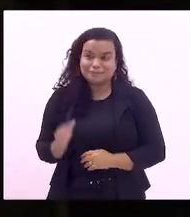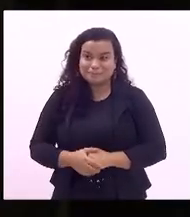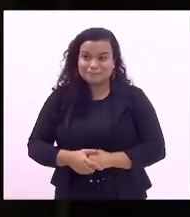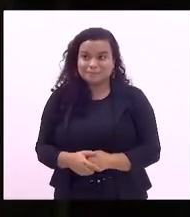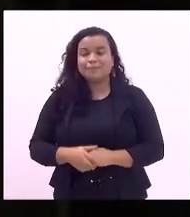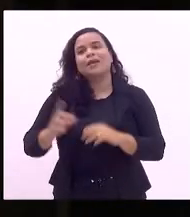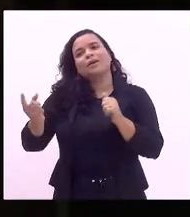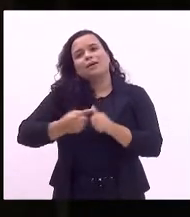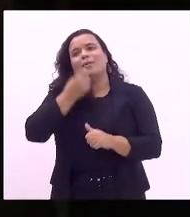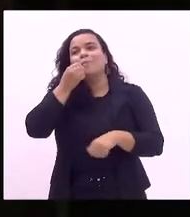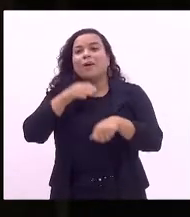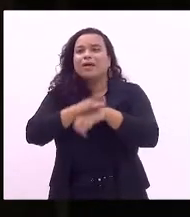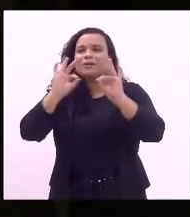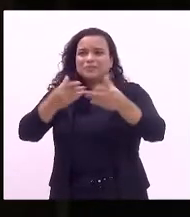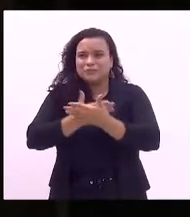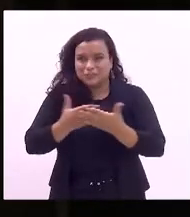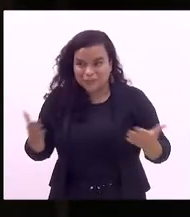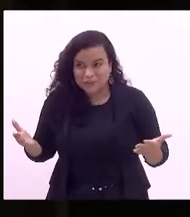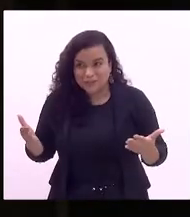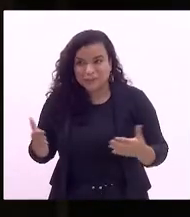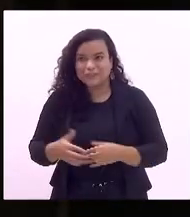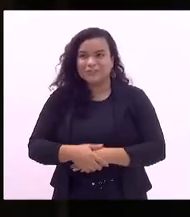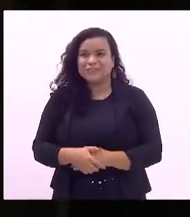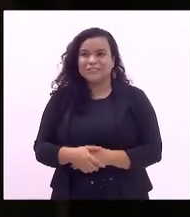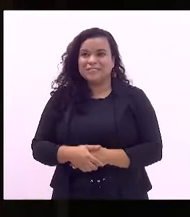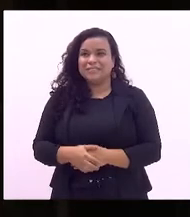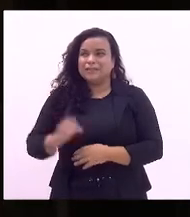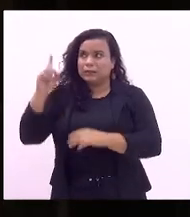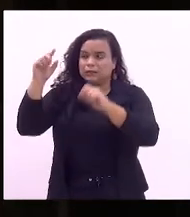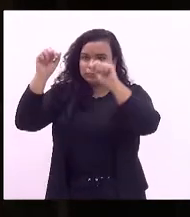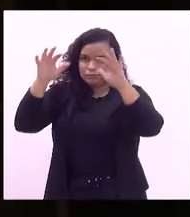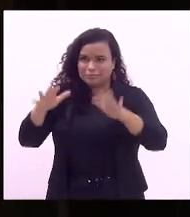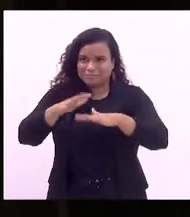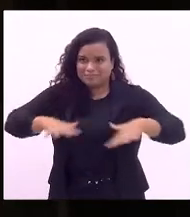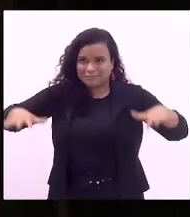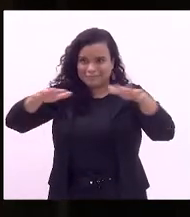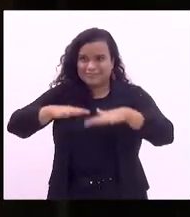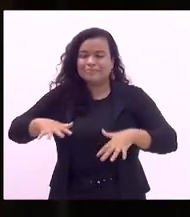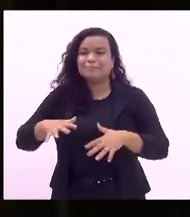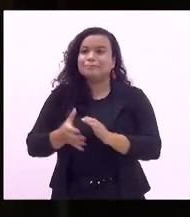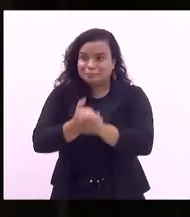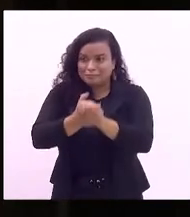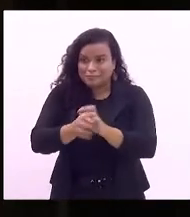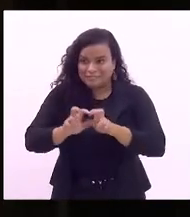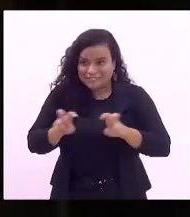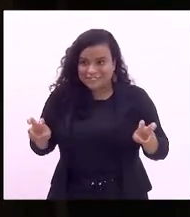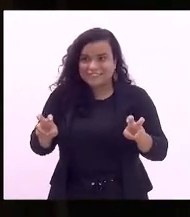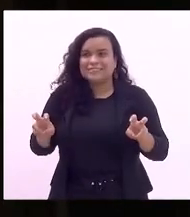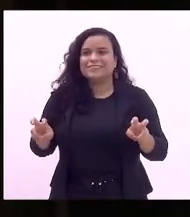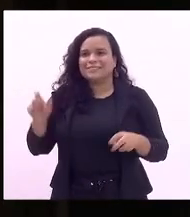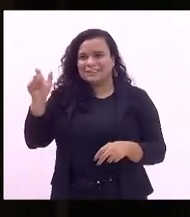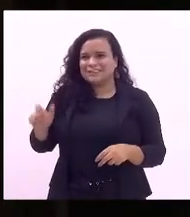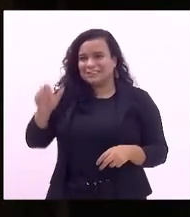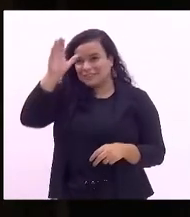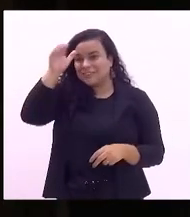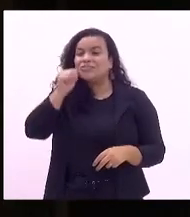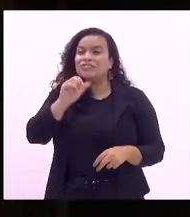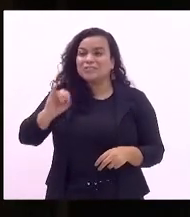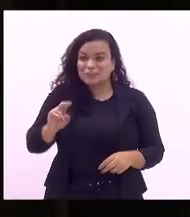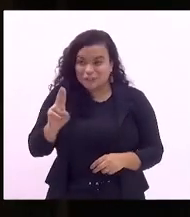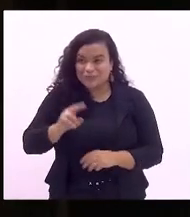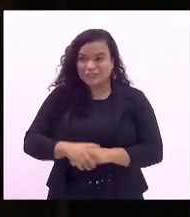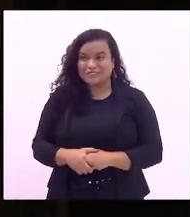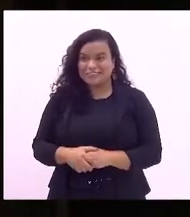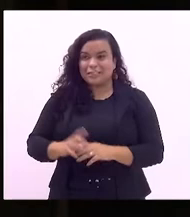Oi Primeiramente boa noite a todos o sabor boyer que o criador esteja entre nós cumprimenta mesa na pessoa da Tia Jô